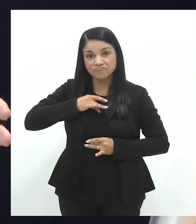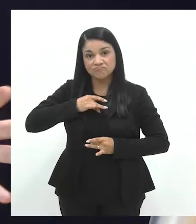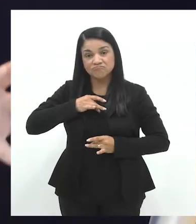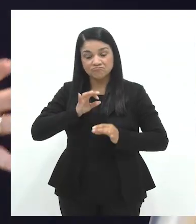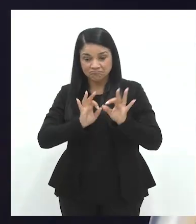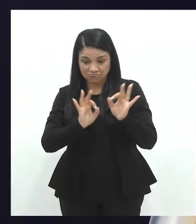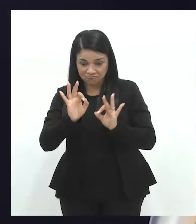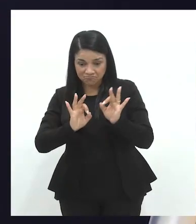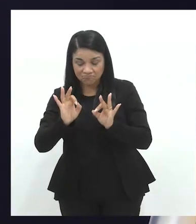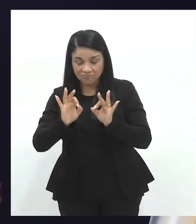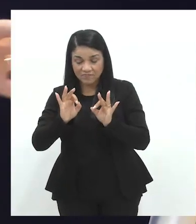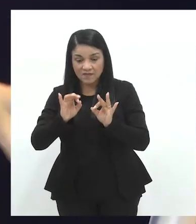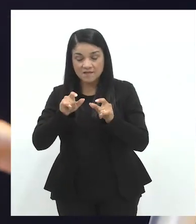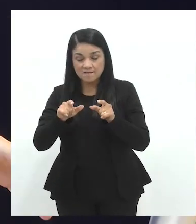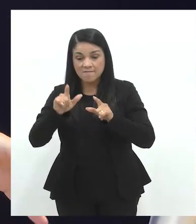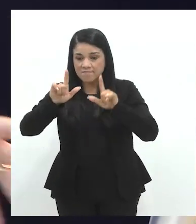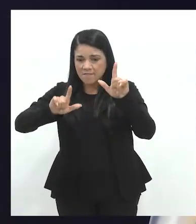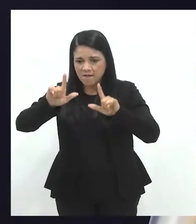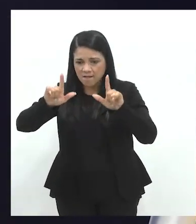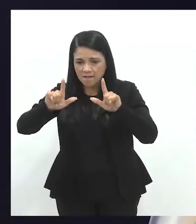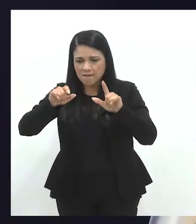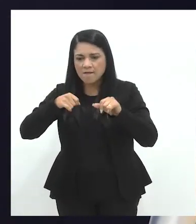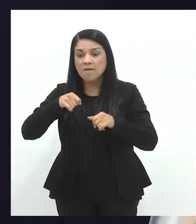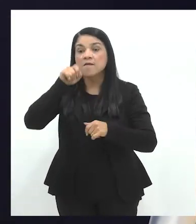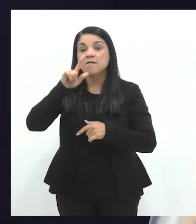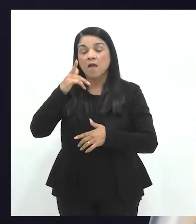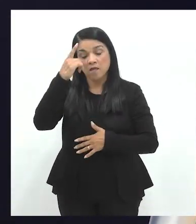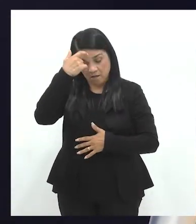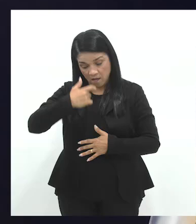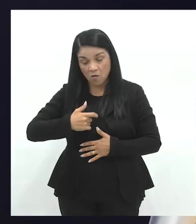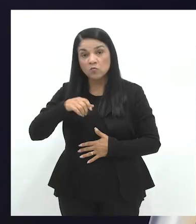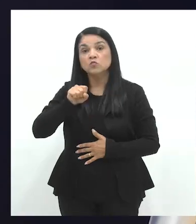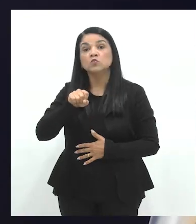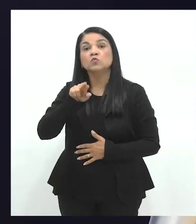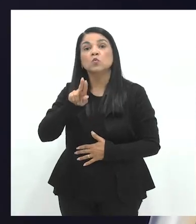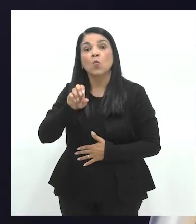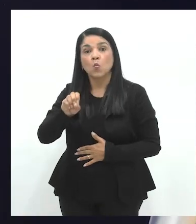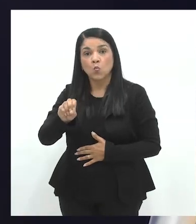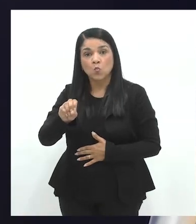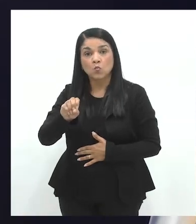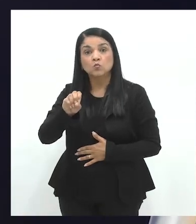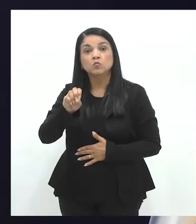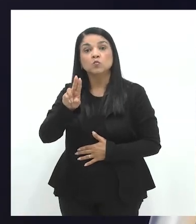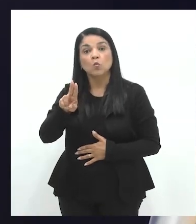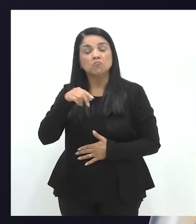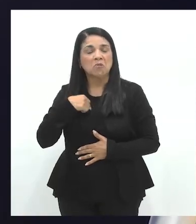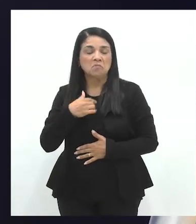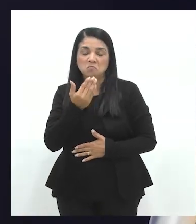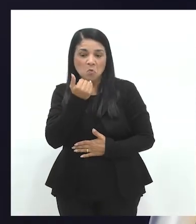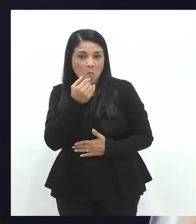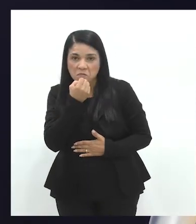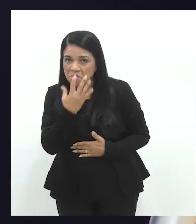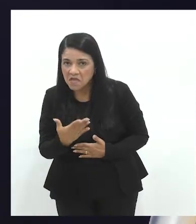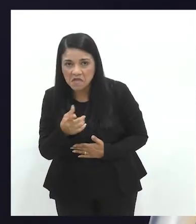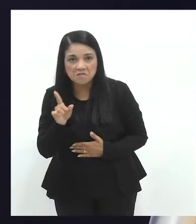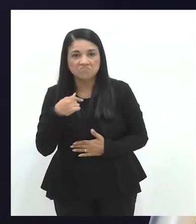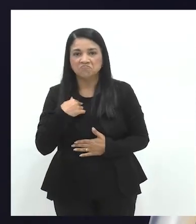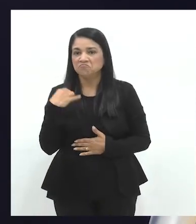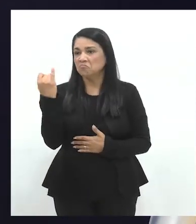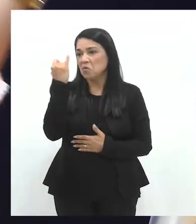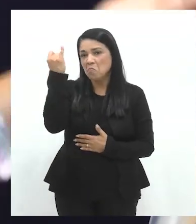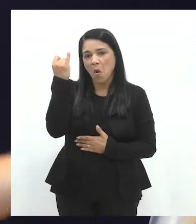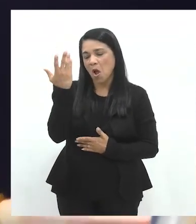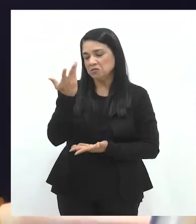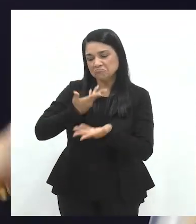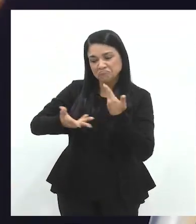monta e você fica ali dentro daquela tela. E quem eu sou? A criança, ela não se importa, então ela não se alimenta bem, ela não